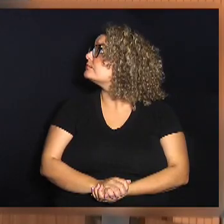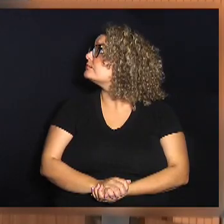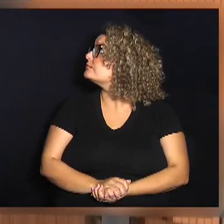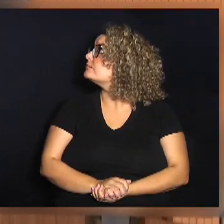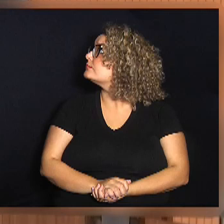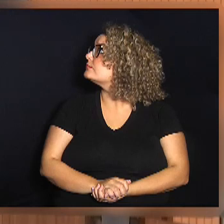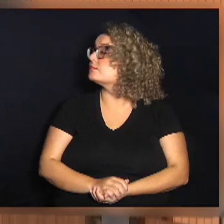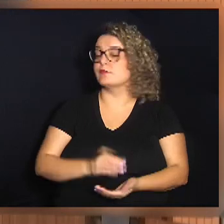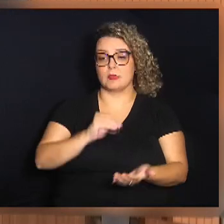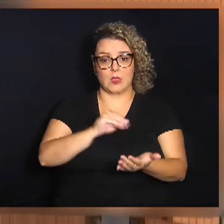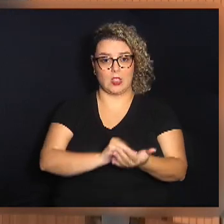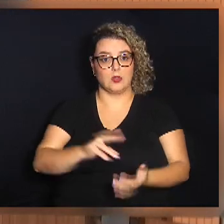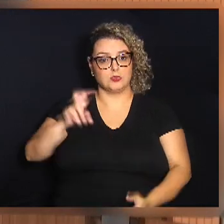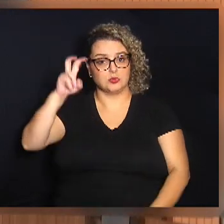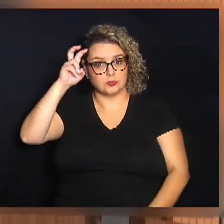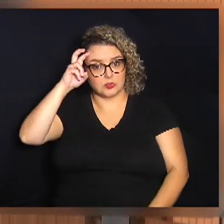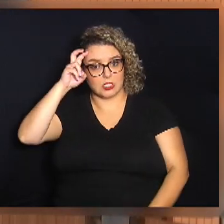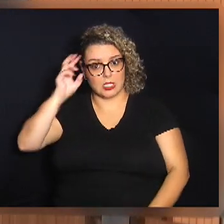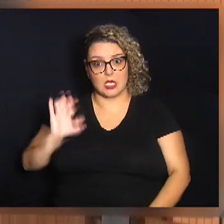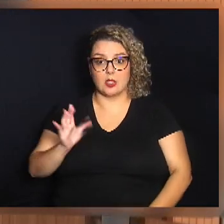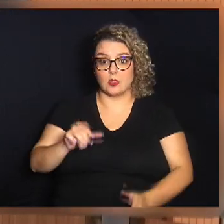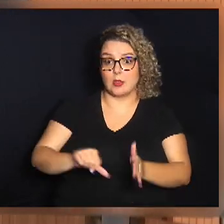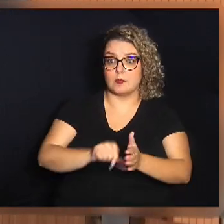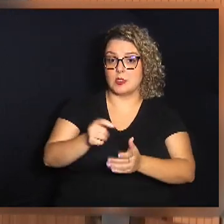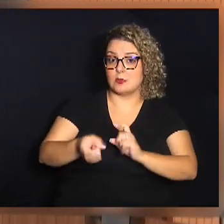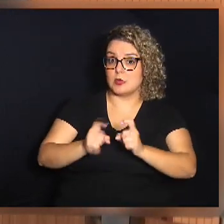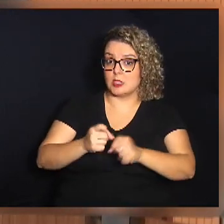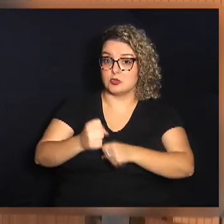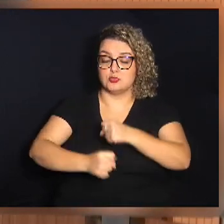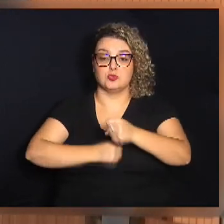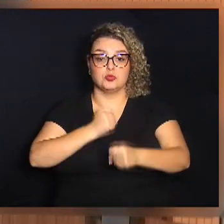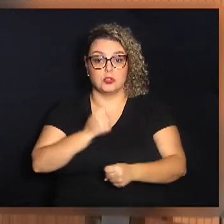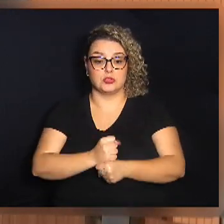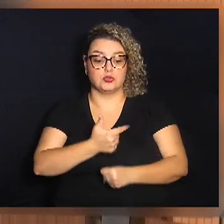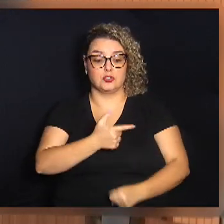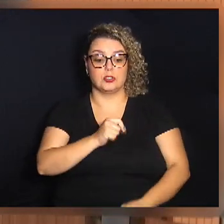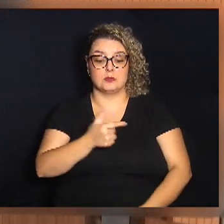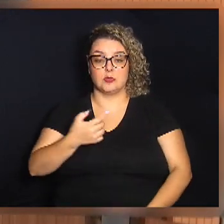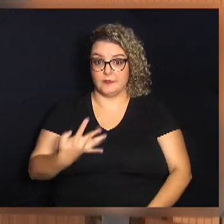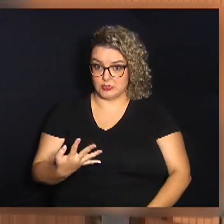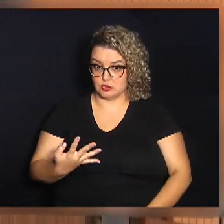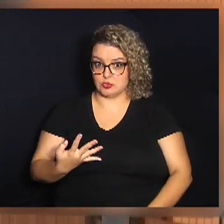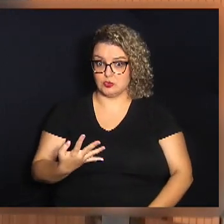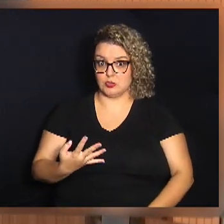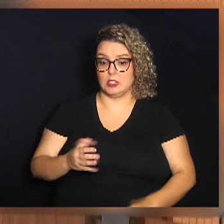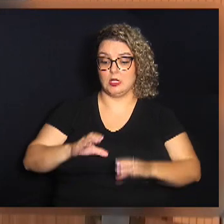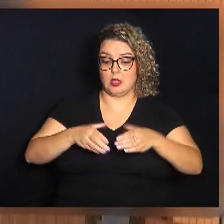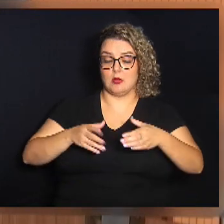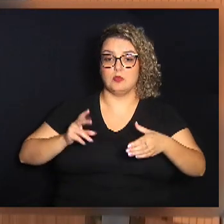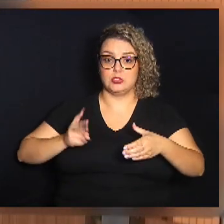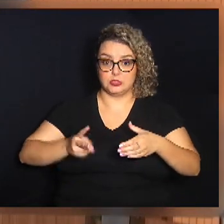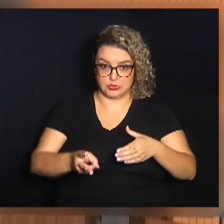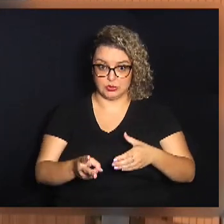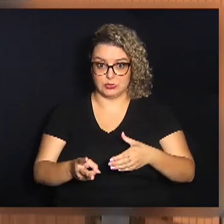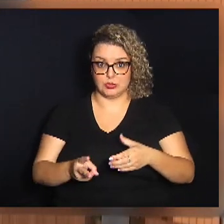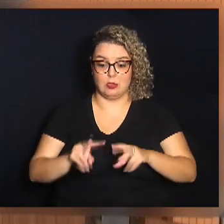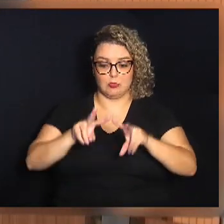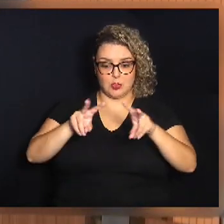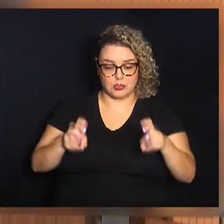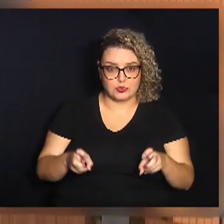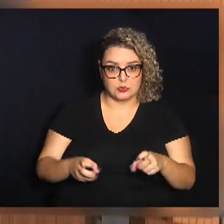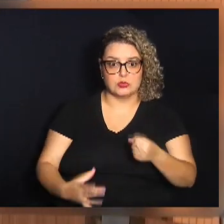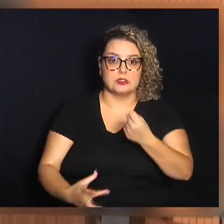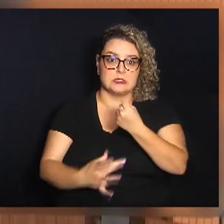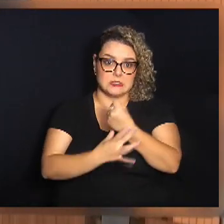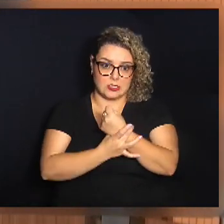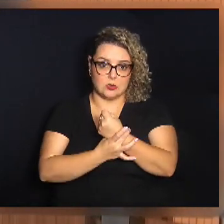Na última quinta-feira, aconteceu a primeira reunião do ano de 2024 da Comissão Permanente para Assuntos de Segurança Pública da